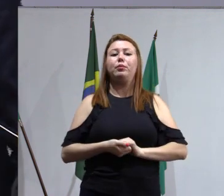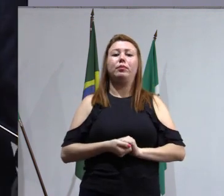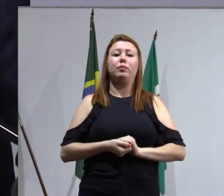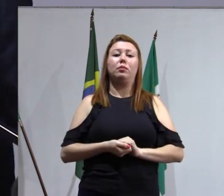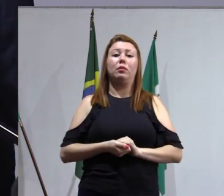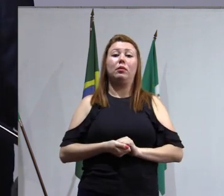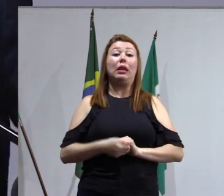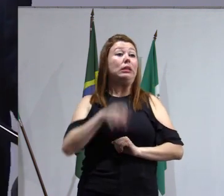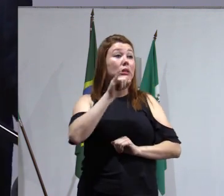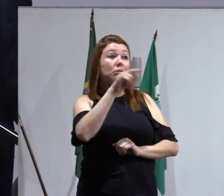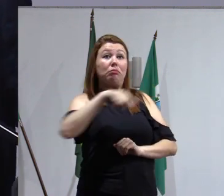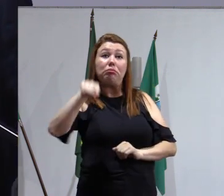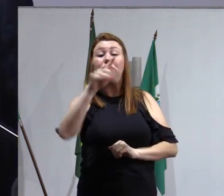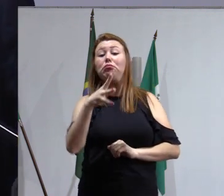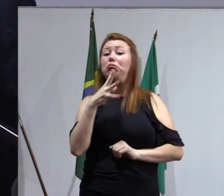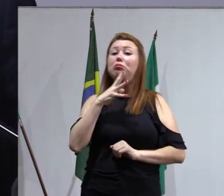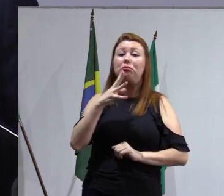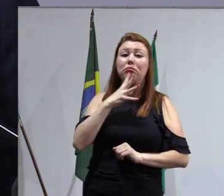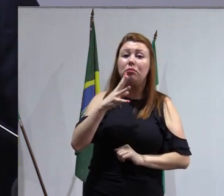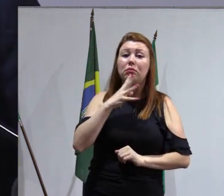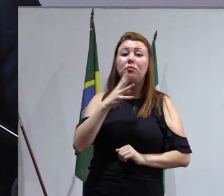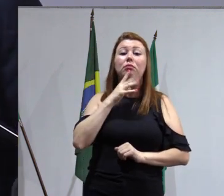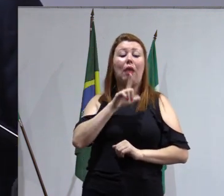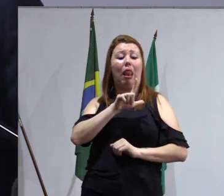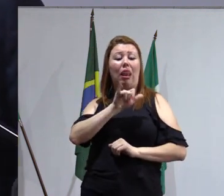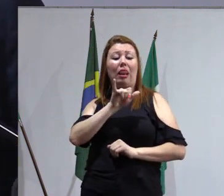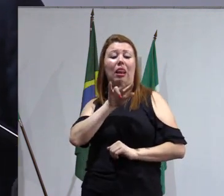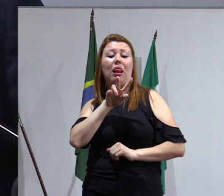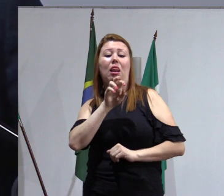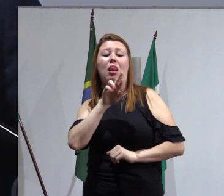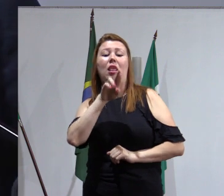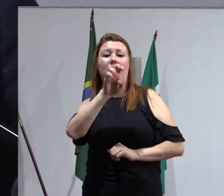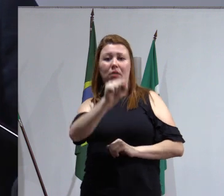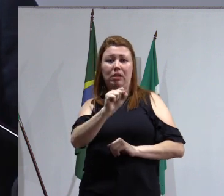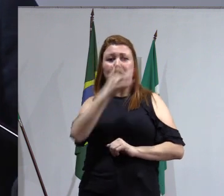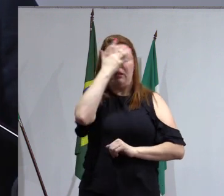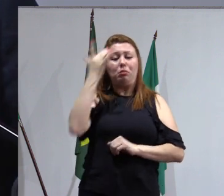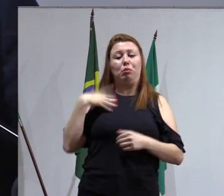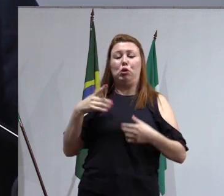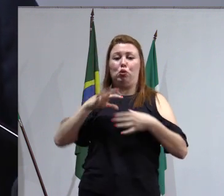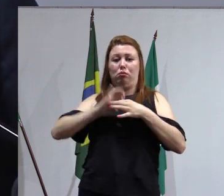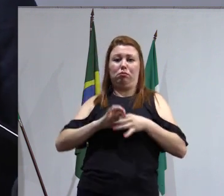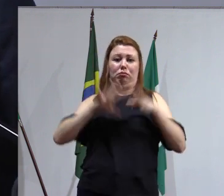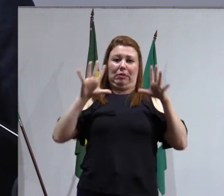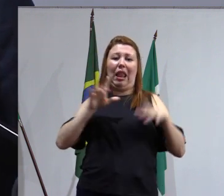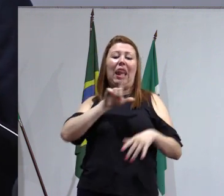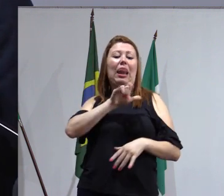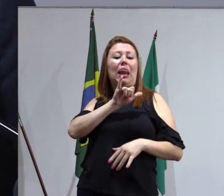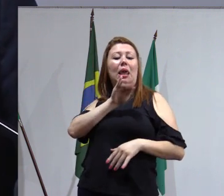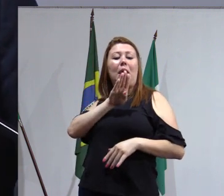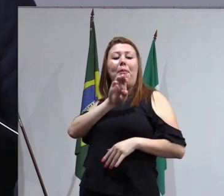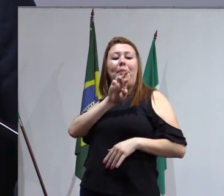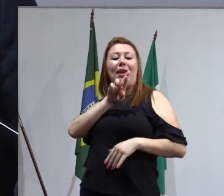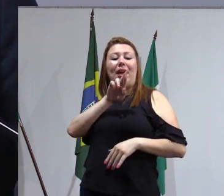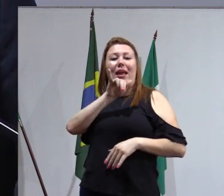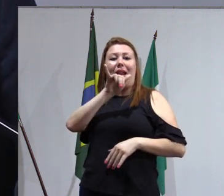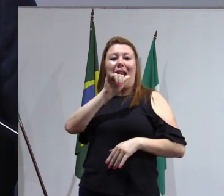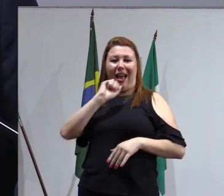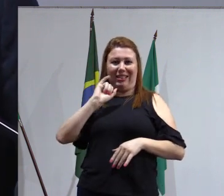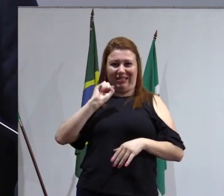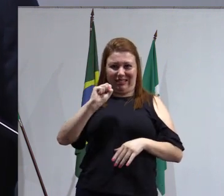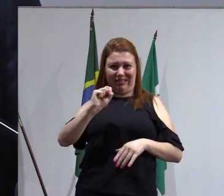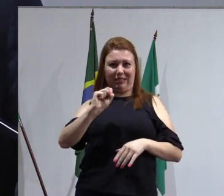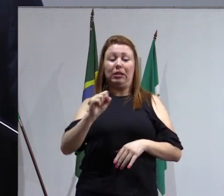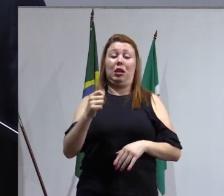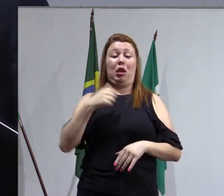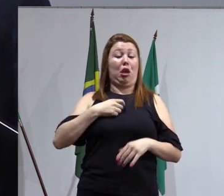Para quem não conhece, o Livres é uma associação de liberais, que é a única que se denomina liberal de verdade,